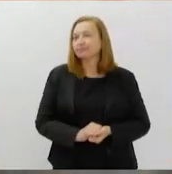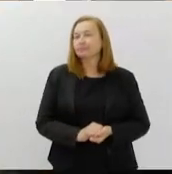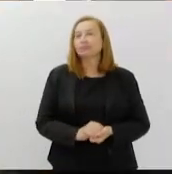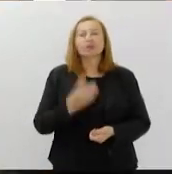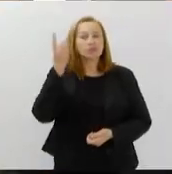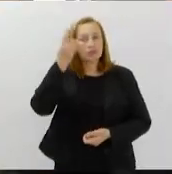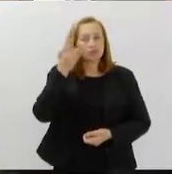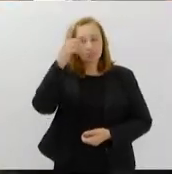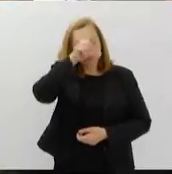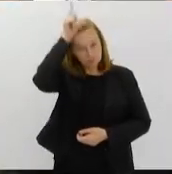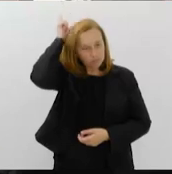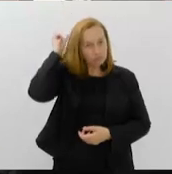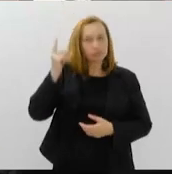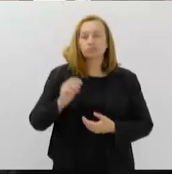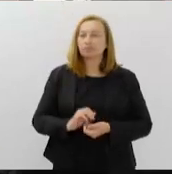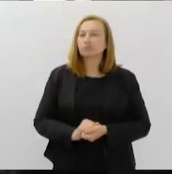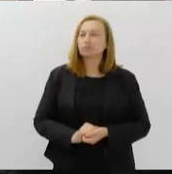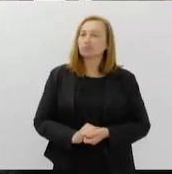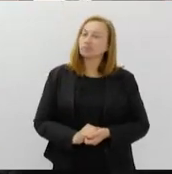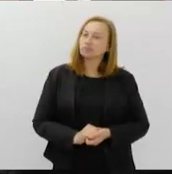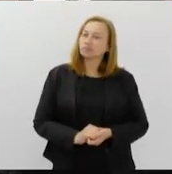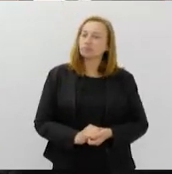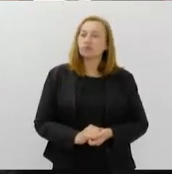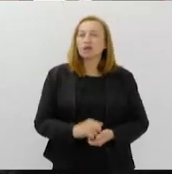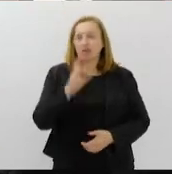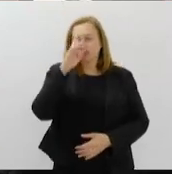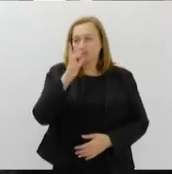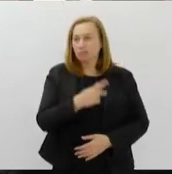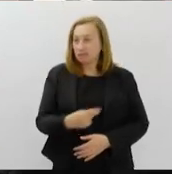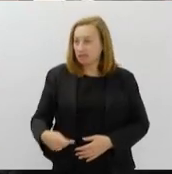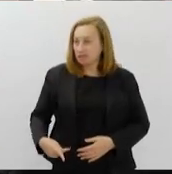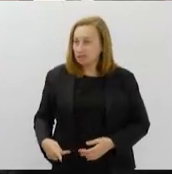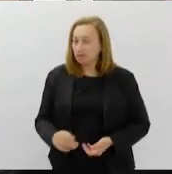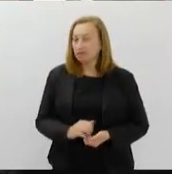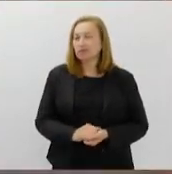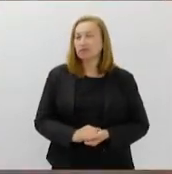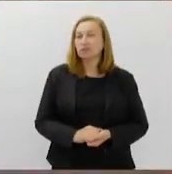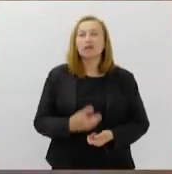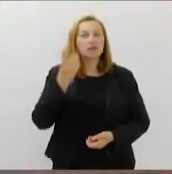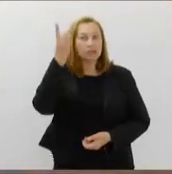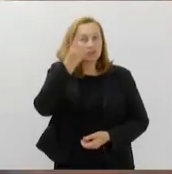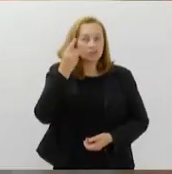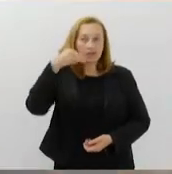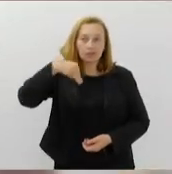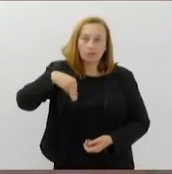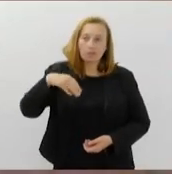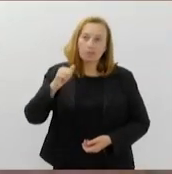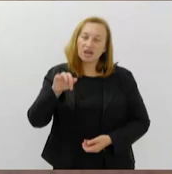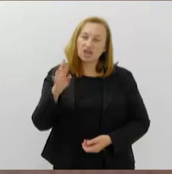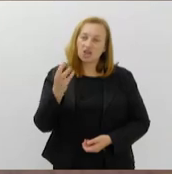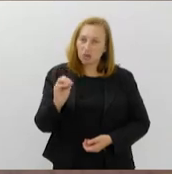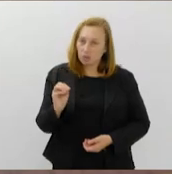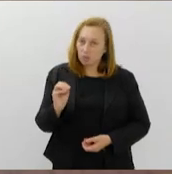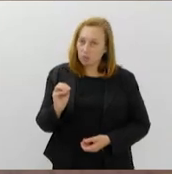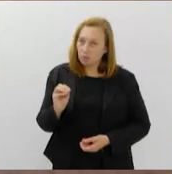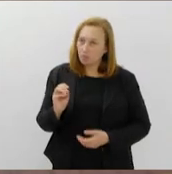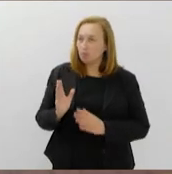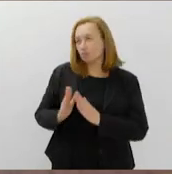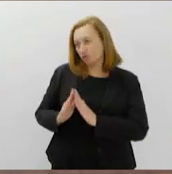Deputado Luiz Paulo, por favor. Presidente, deputado Marquinho, por favor.